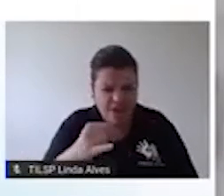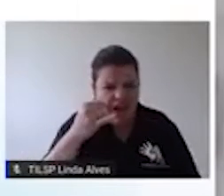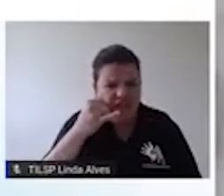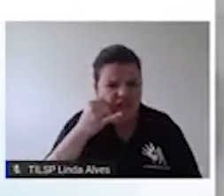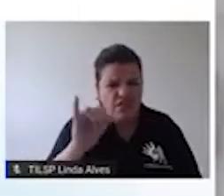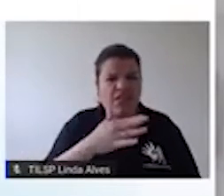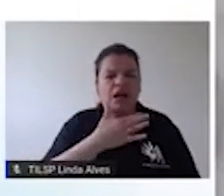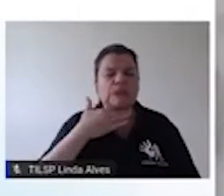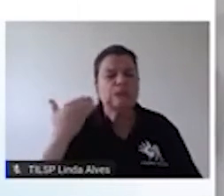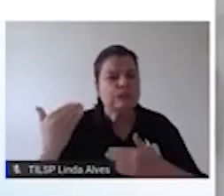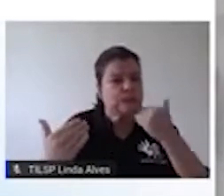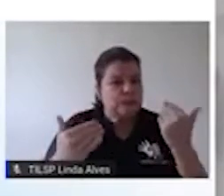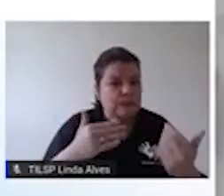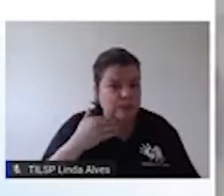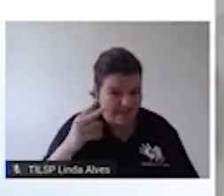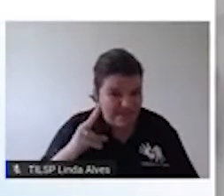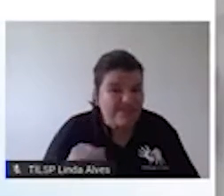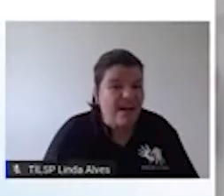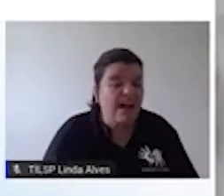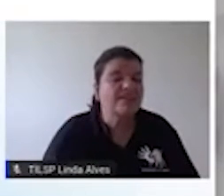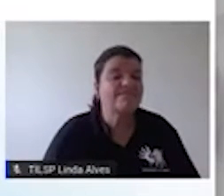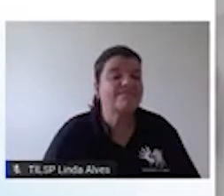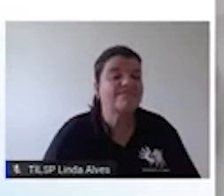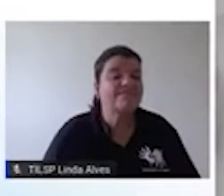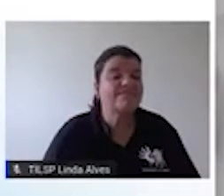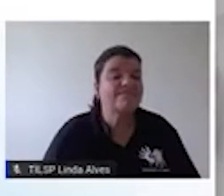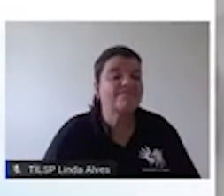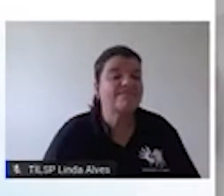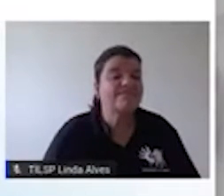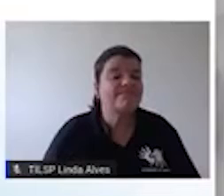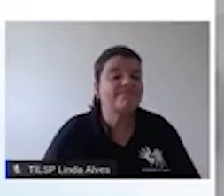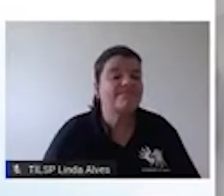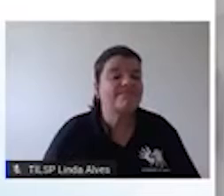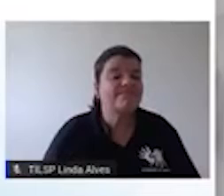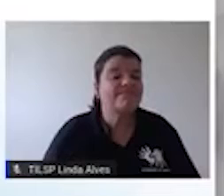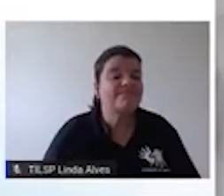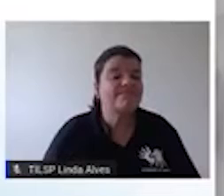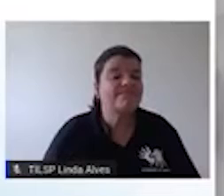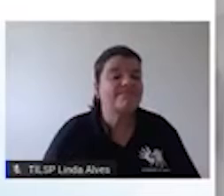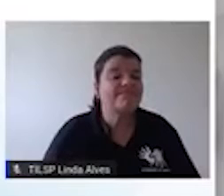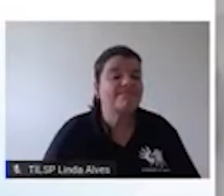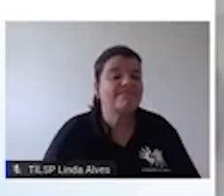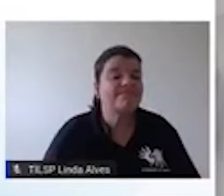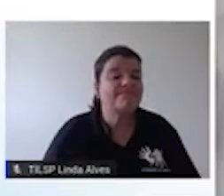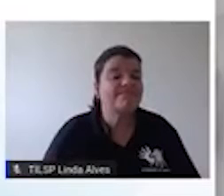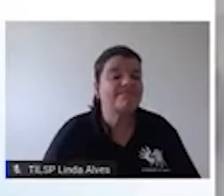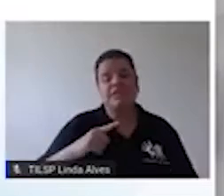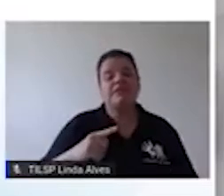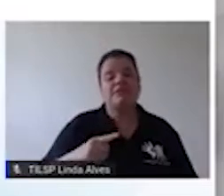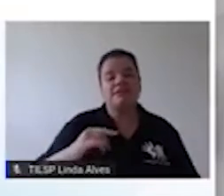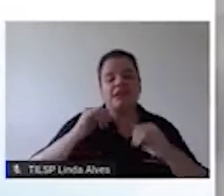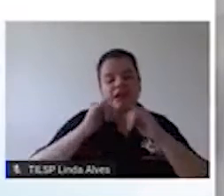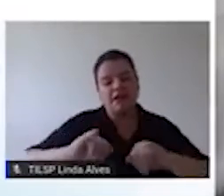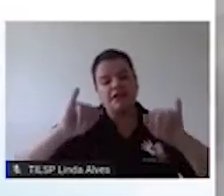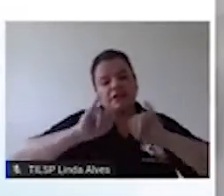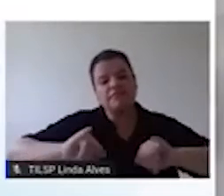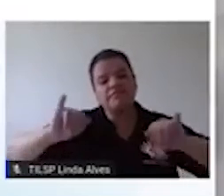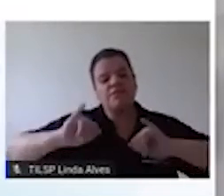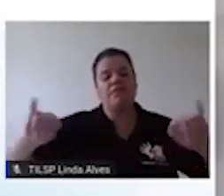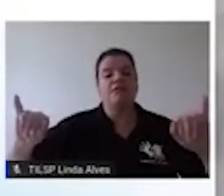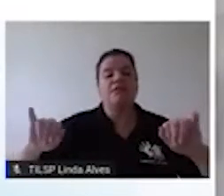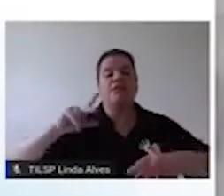só poderão ser respondidas ao longo da campanha, na medida em que um segmento grande